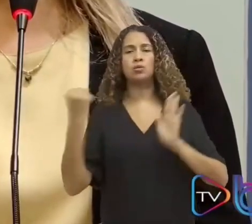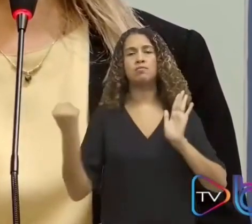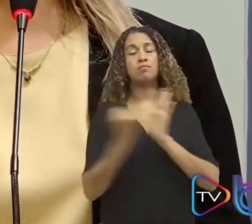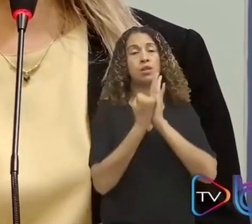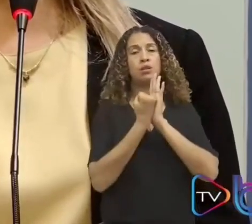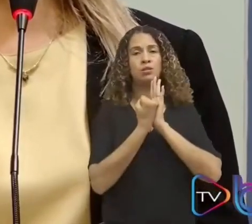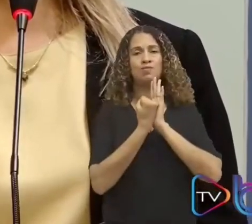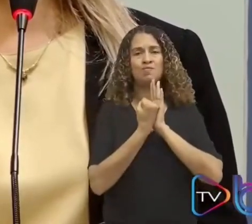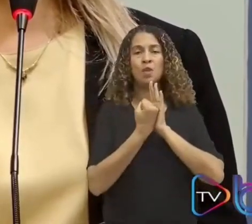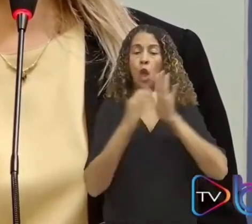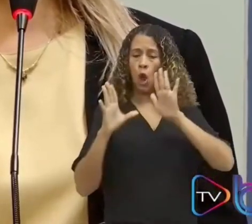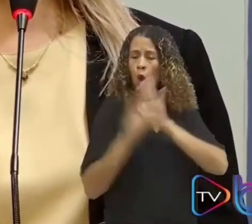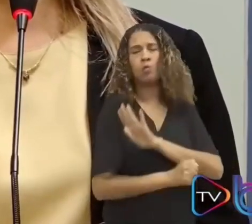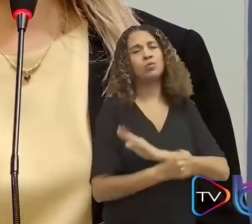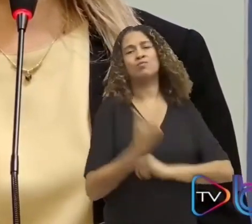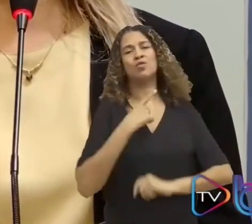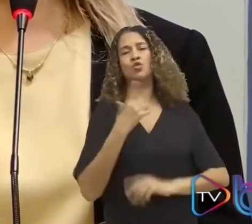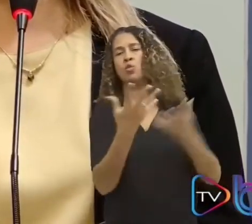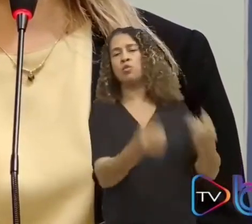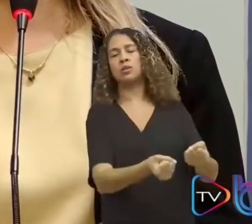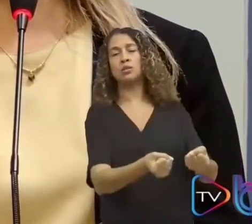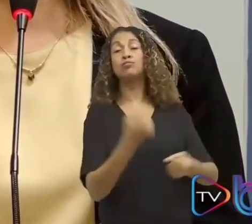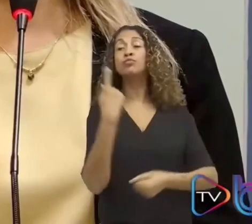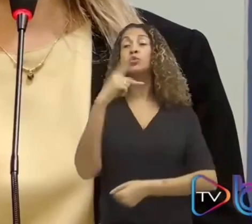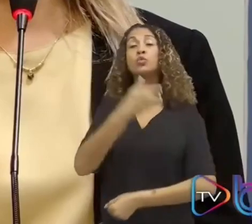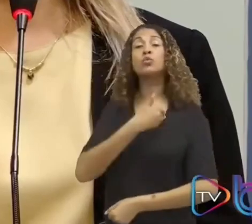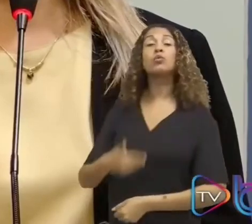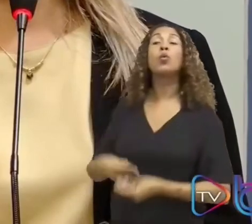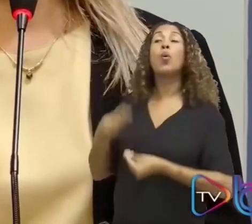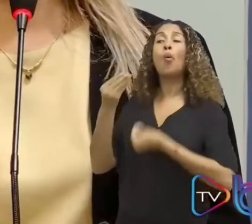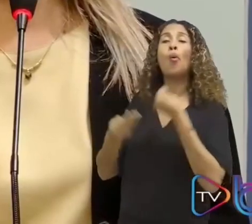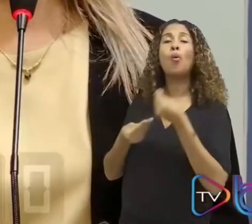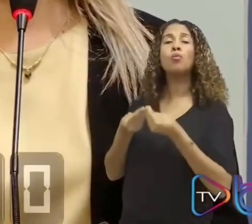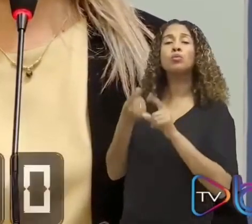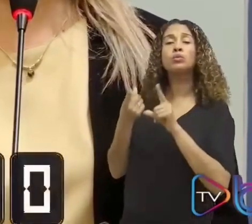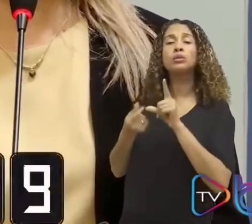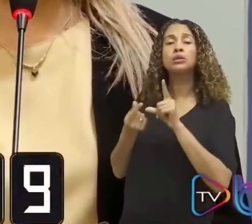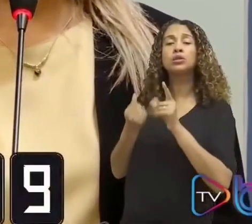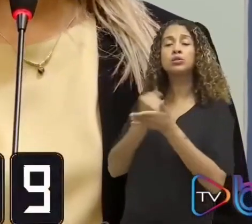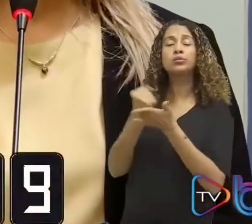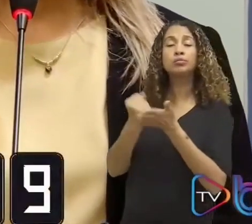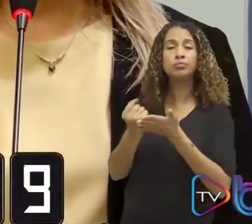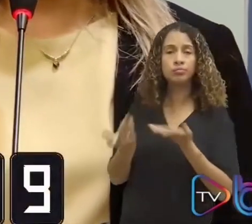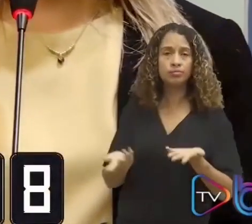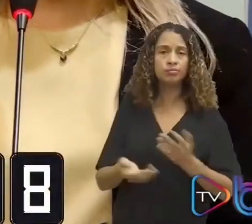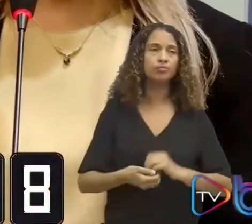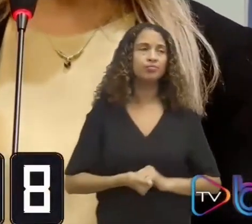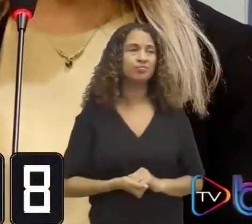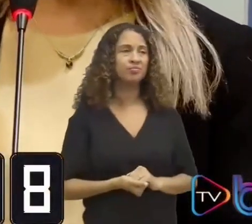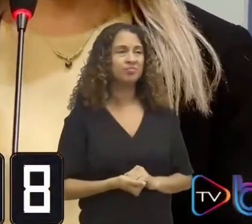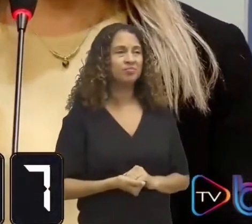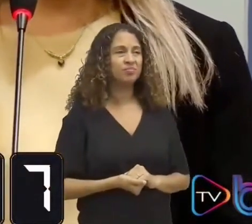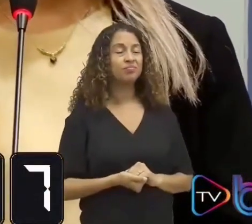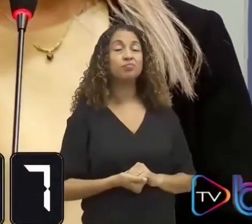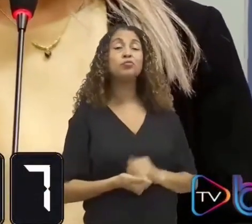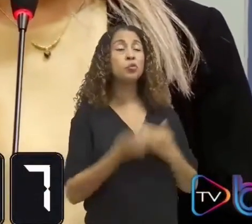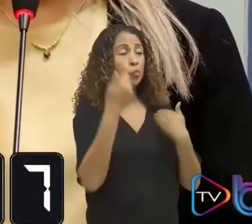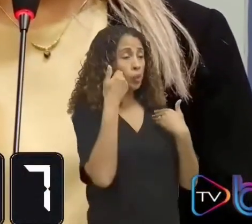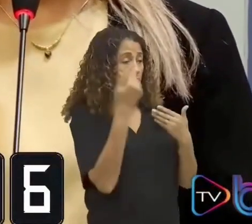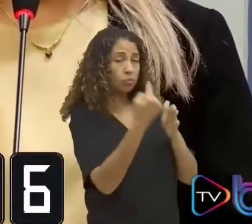corrupção. Em seu governo, como será a gestão de licitação e contratos? Candidato, obrigado pela